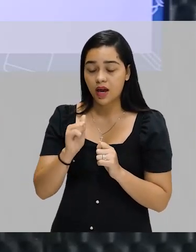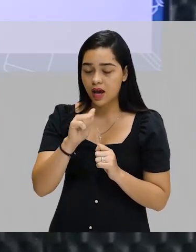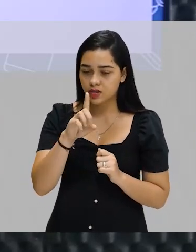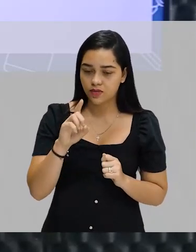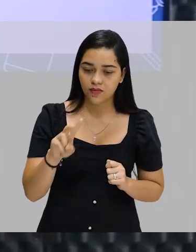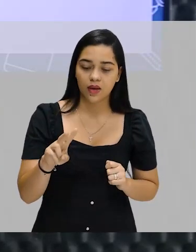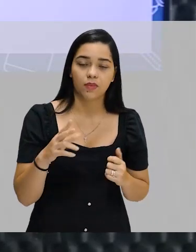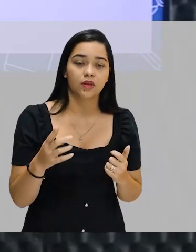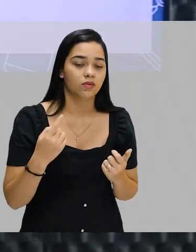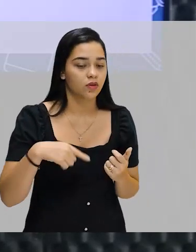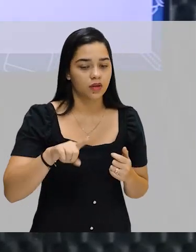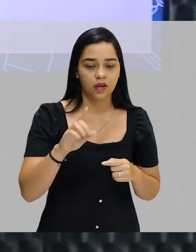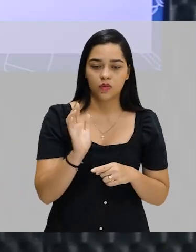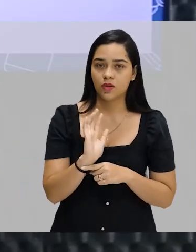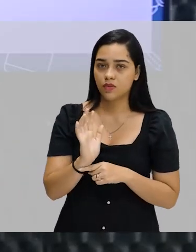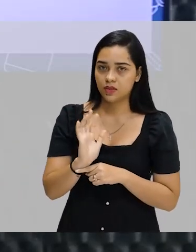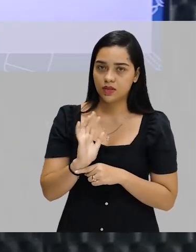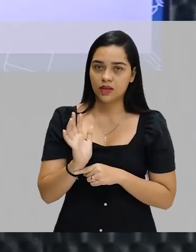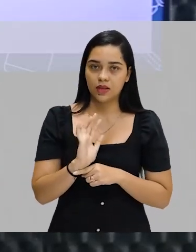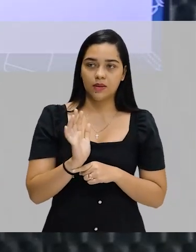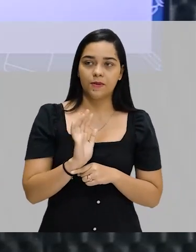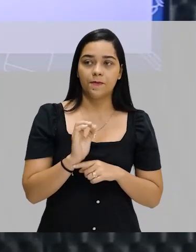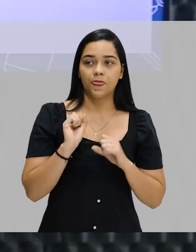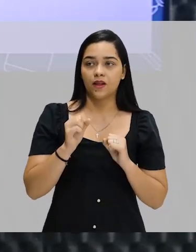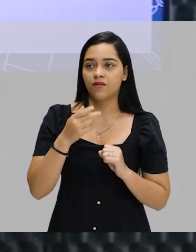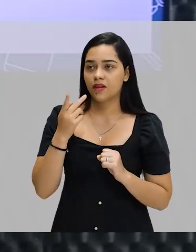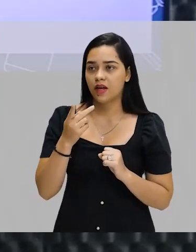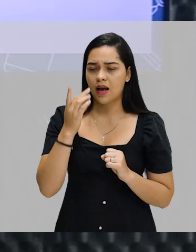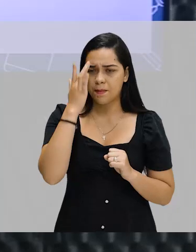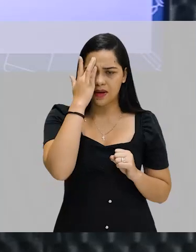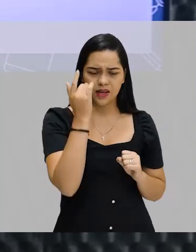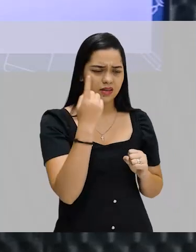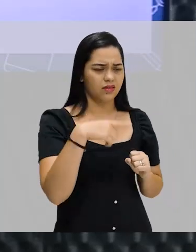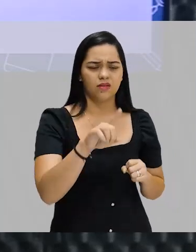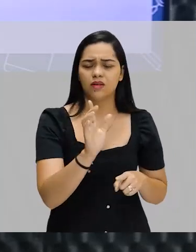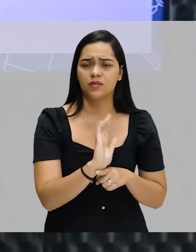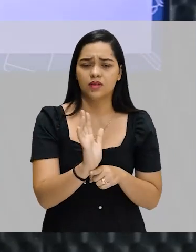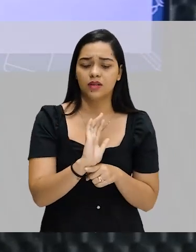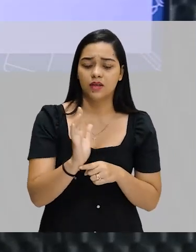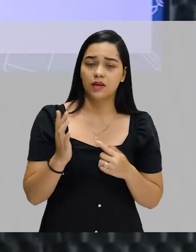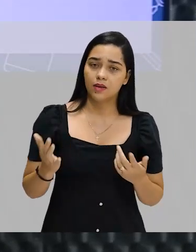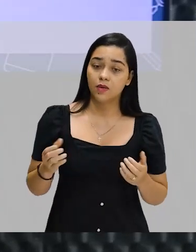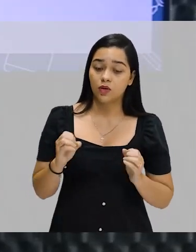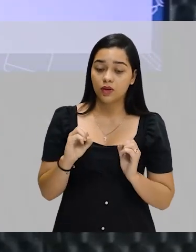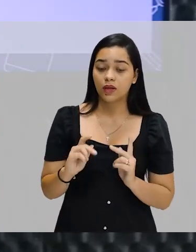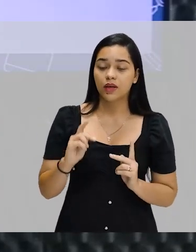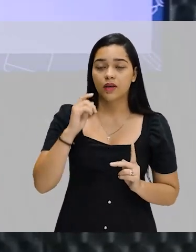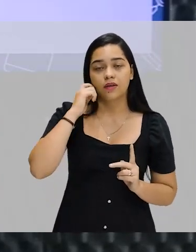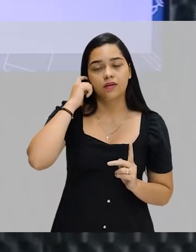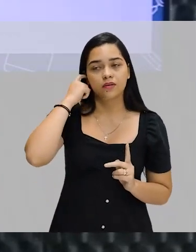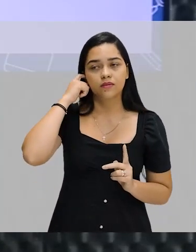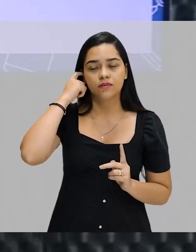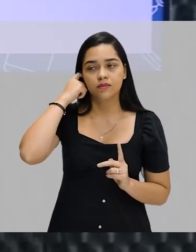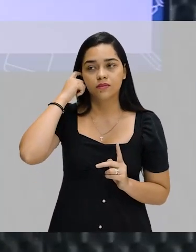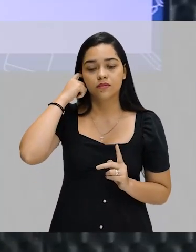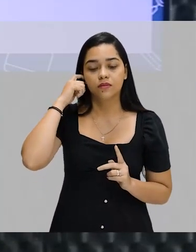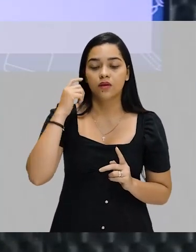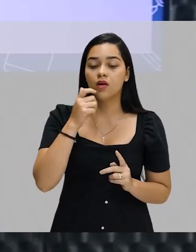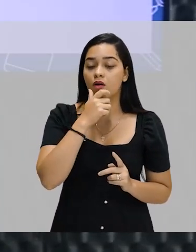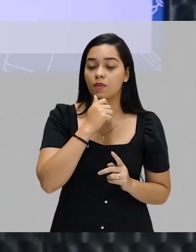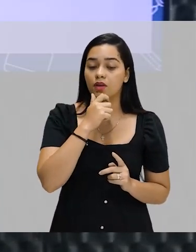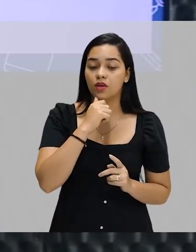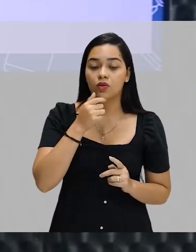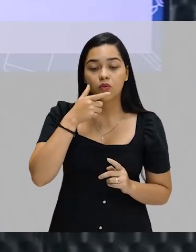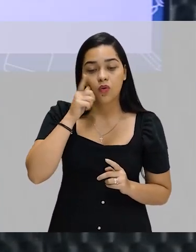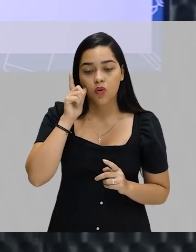não iremos ao cinema, tá? Poderia dizer assim, amanhã nós não iremos. Beleza. O menino